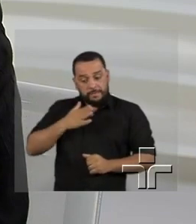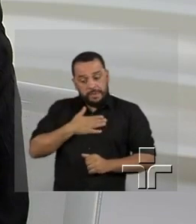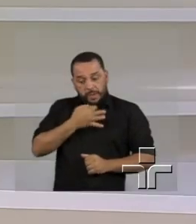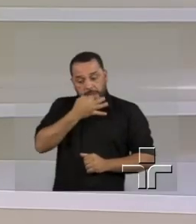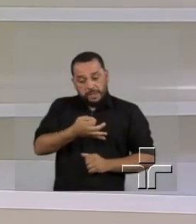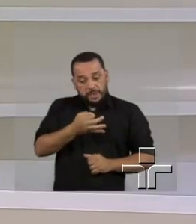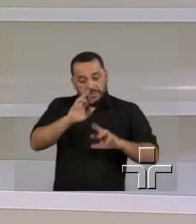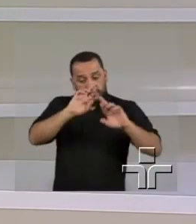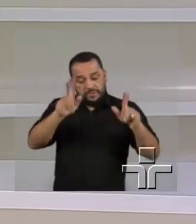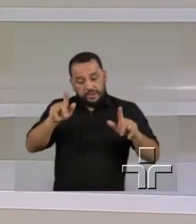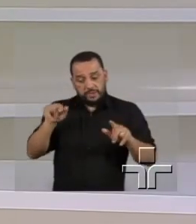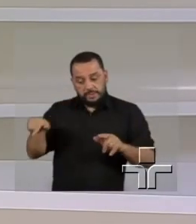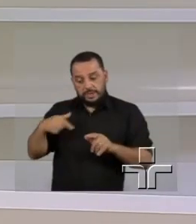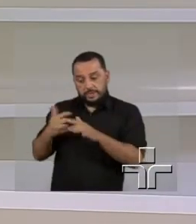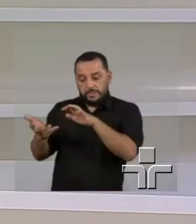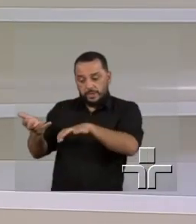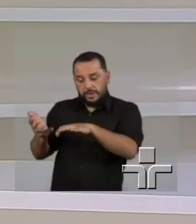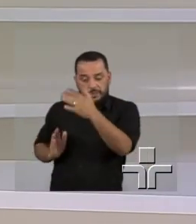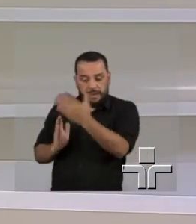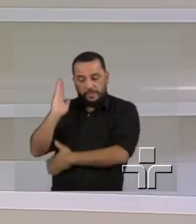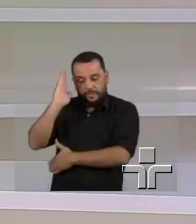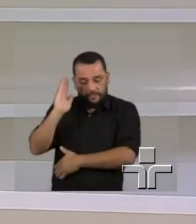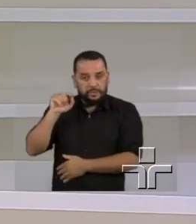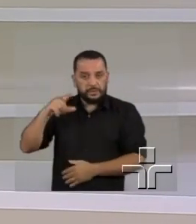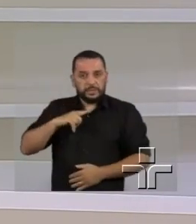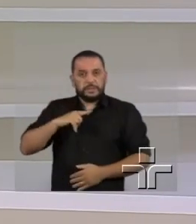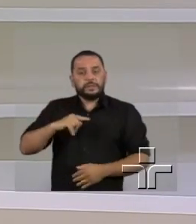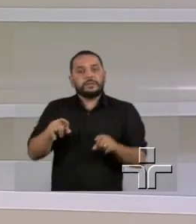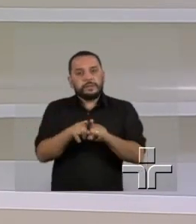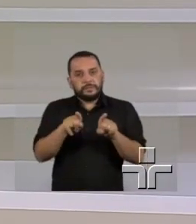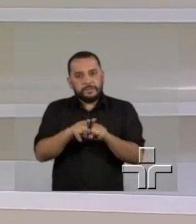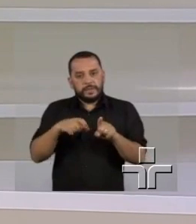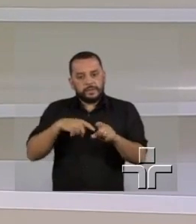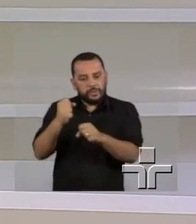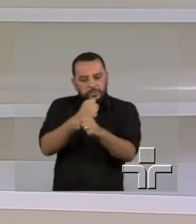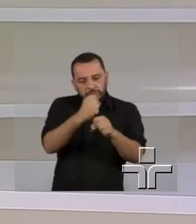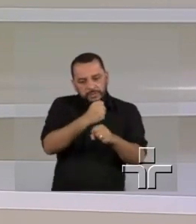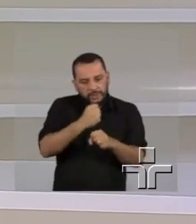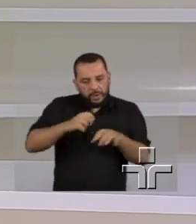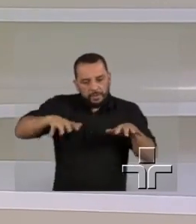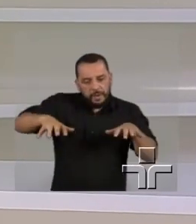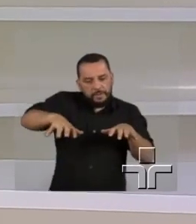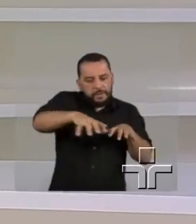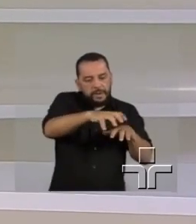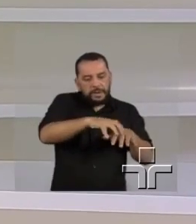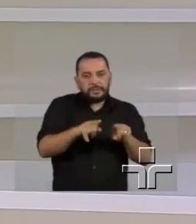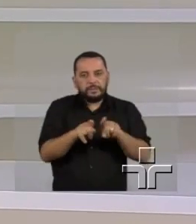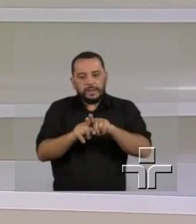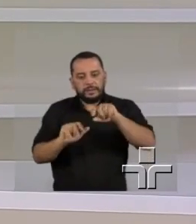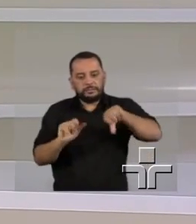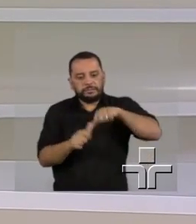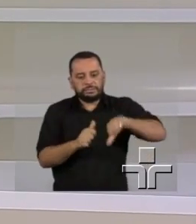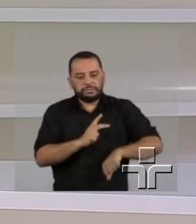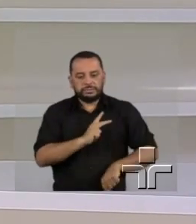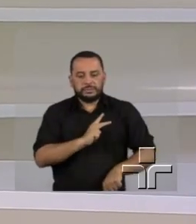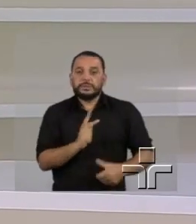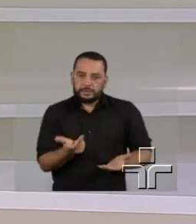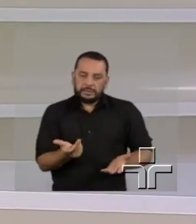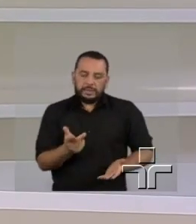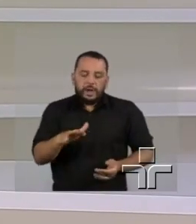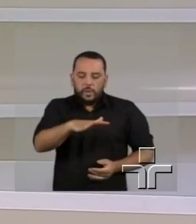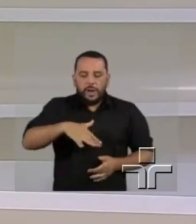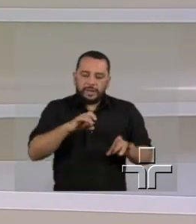imenso de legislação, porque eles estão fora desse bloco, né? E deve ser discutido depois, né?